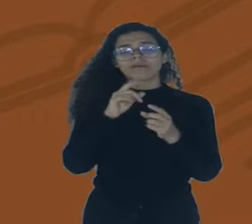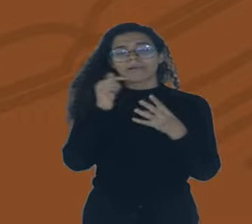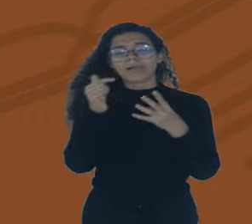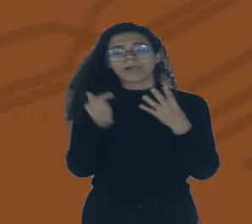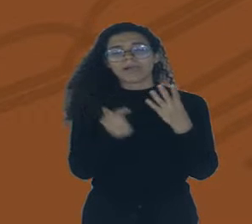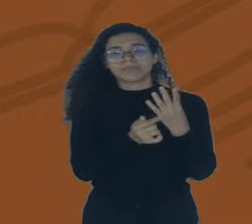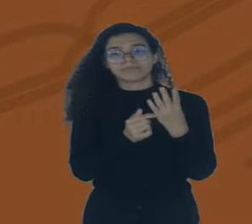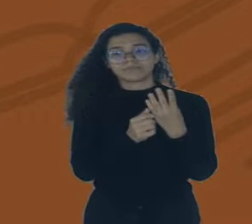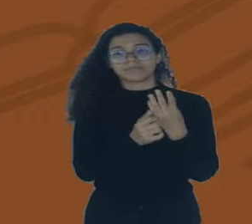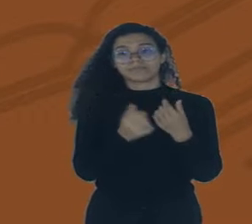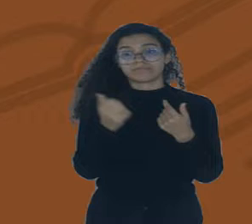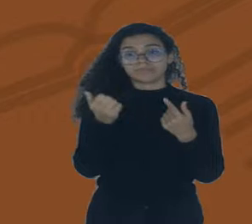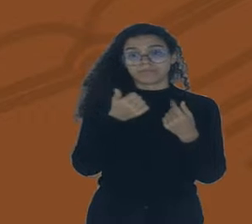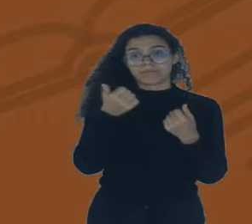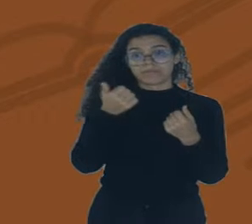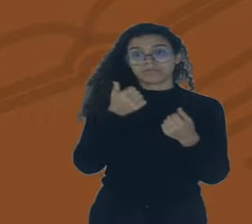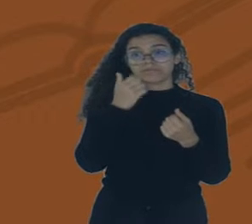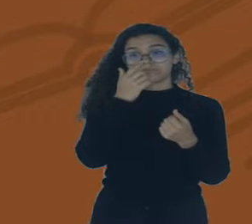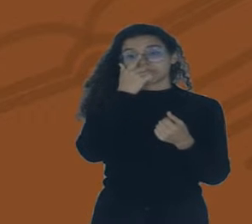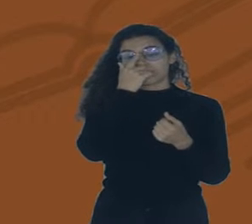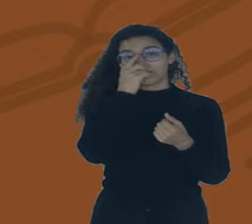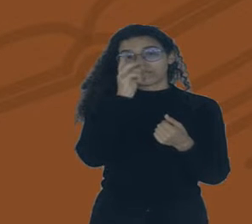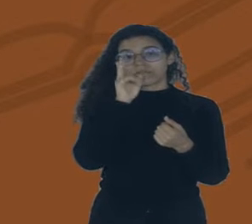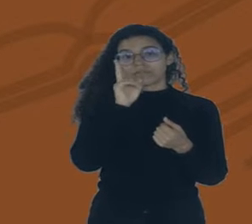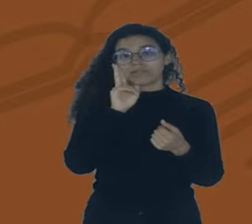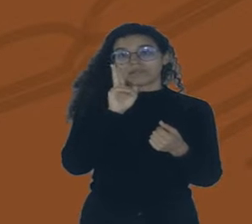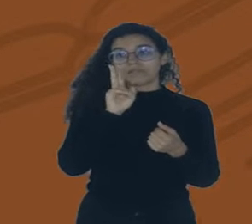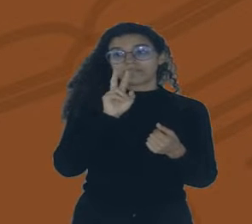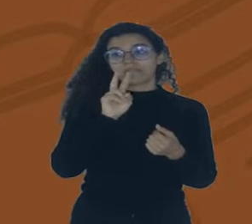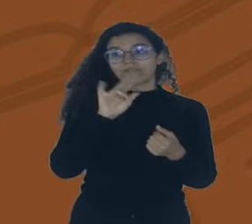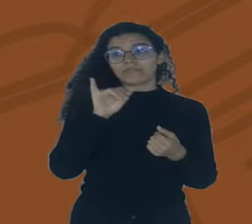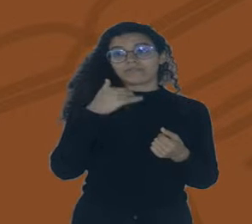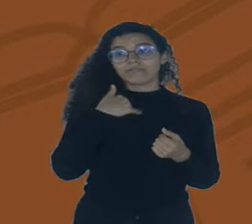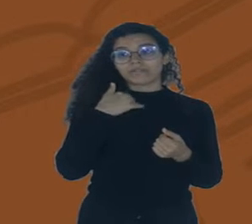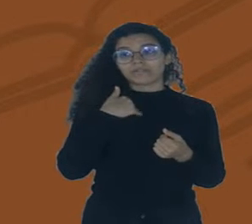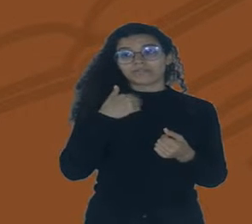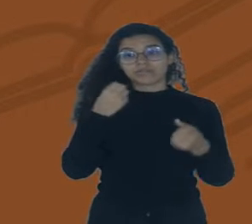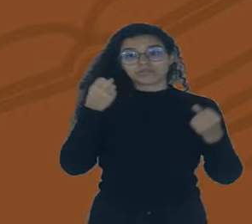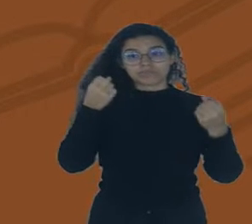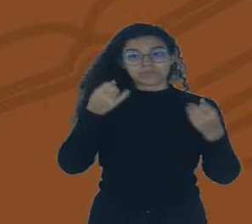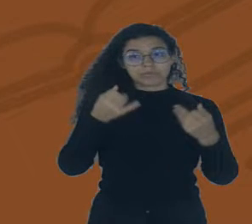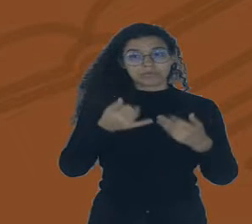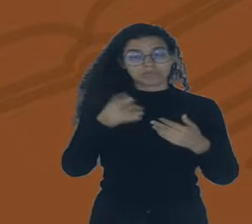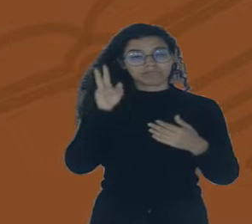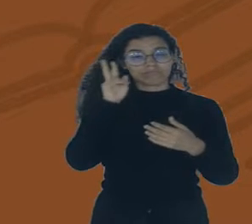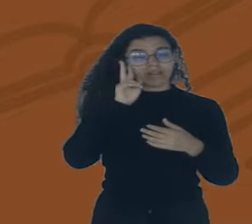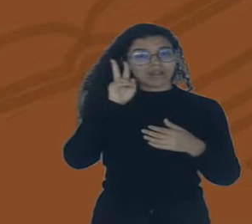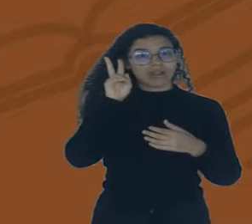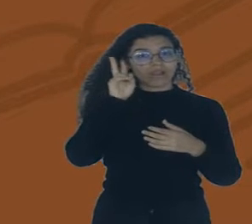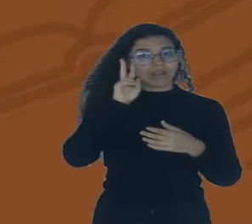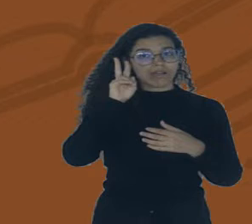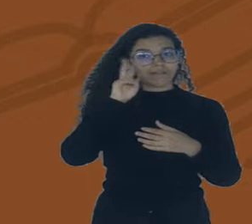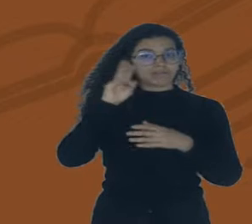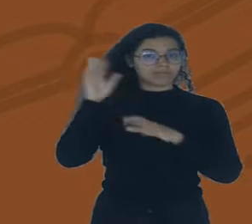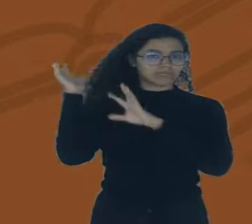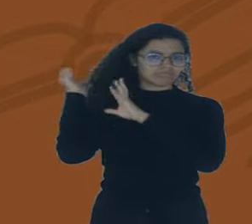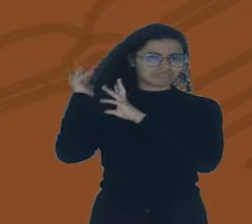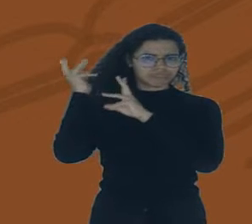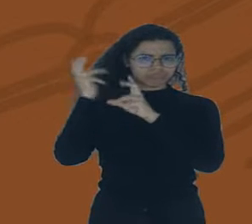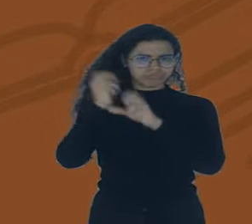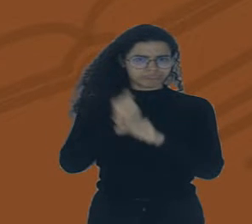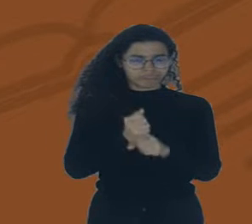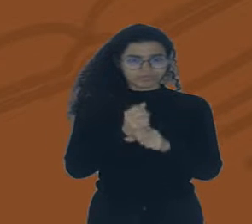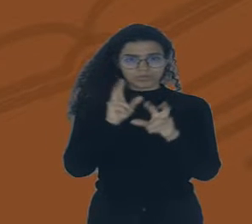estudar? Inicialmente, eu estarei socializando com vocês uma breve revisão. Em seguida,